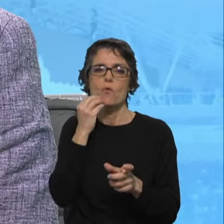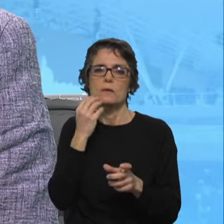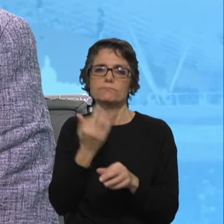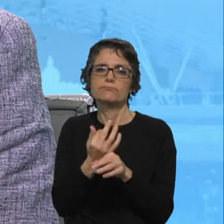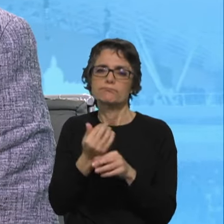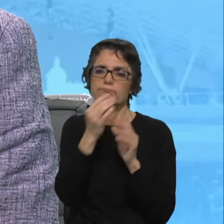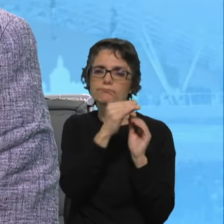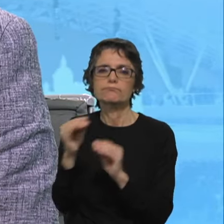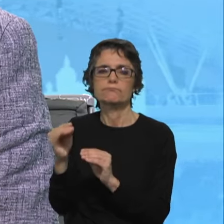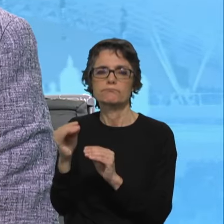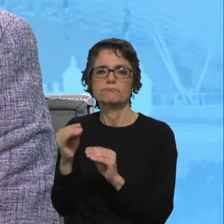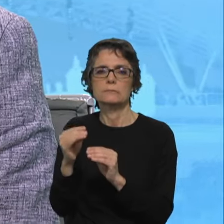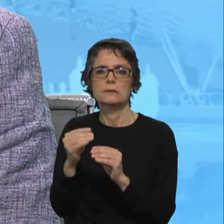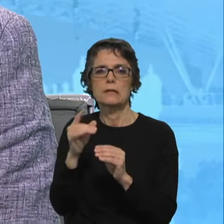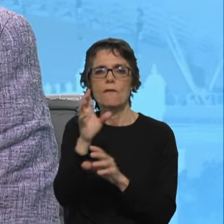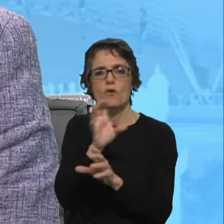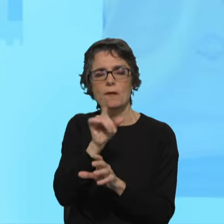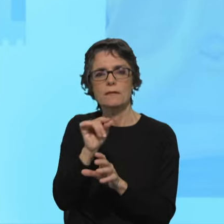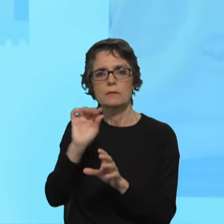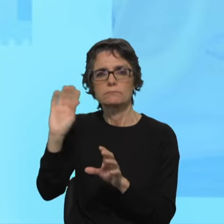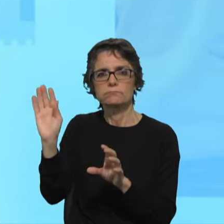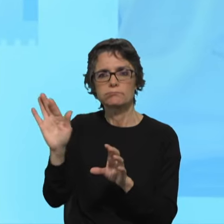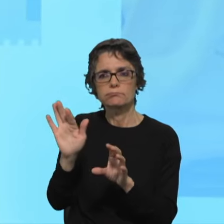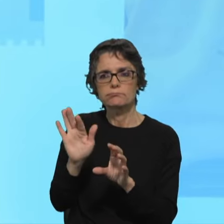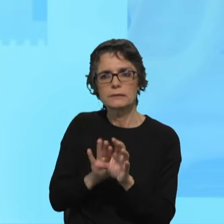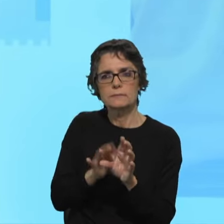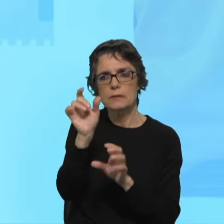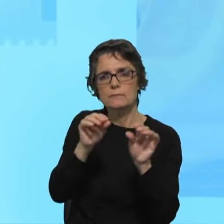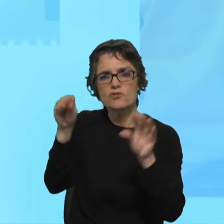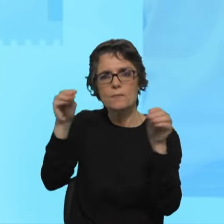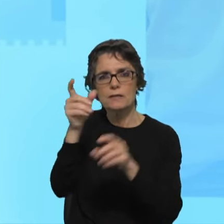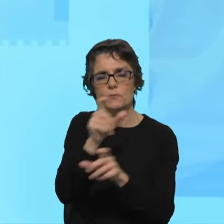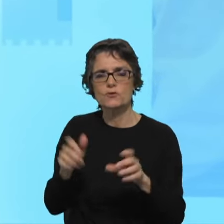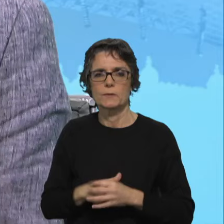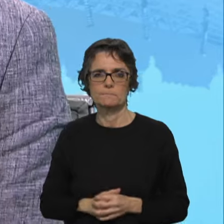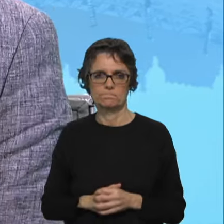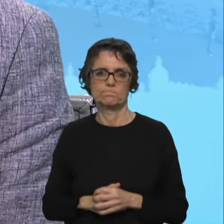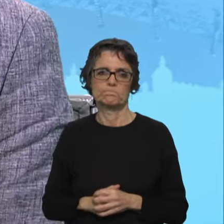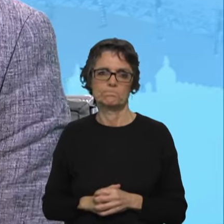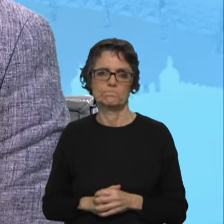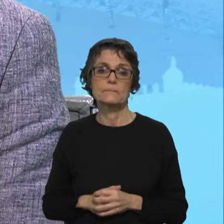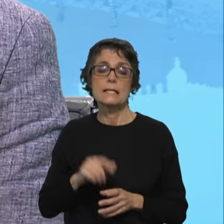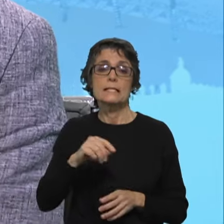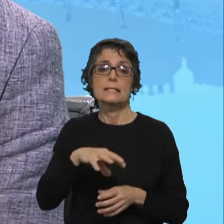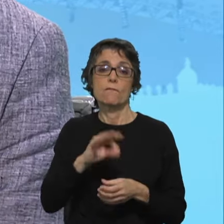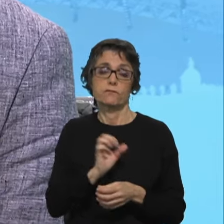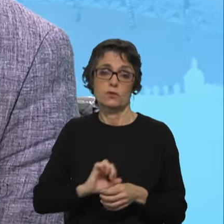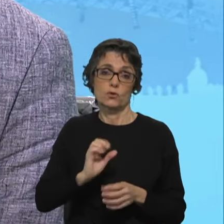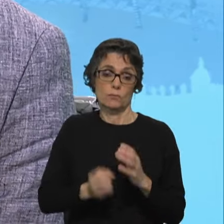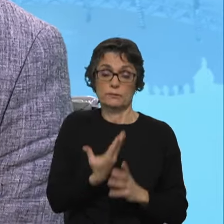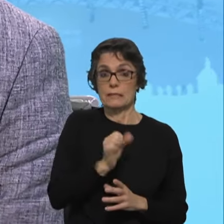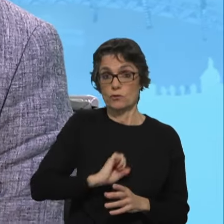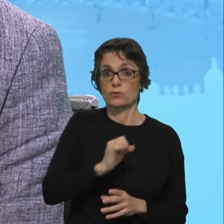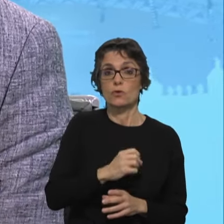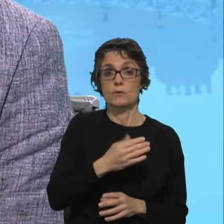evangelizar, de envolver as pessoas, também de com elas caminhar em igreja. Desde a nossa fundação, em 1720, São Paulo da Cruz, o